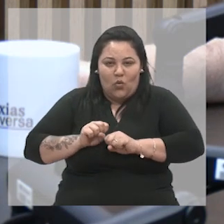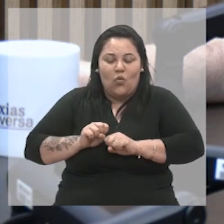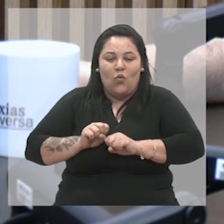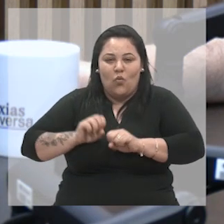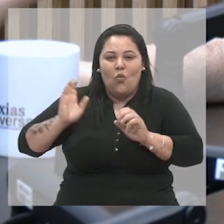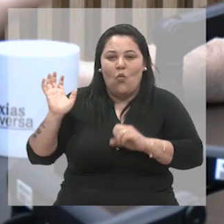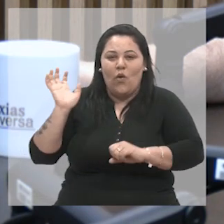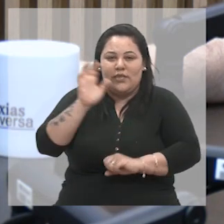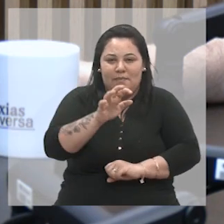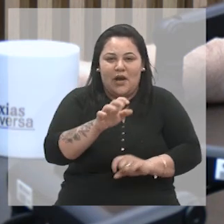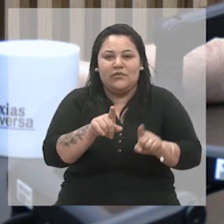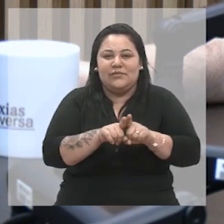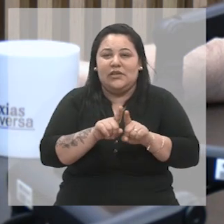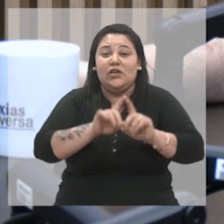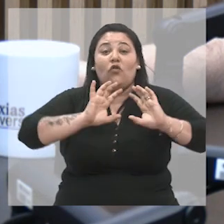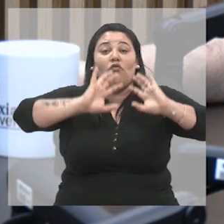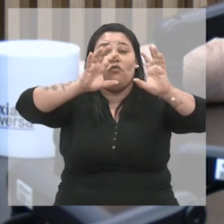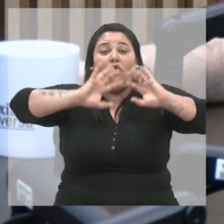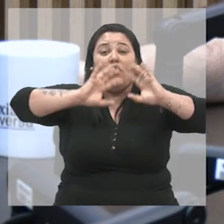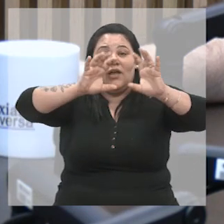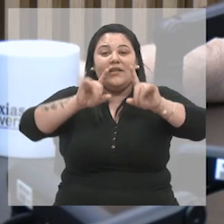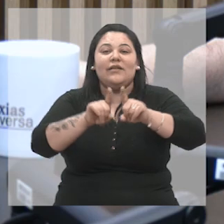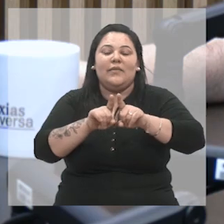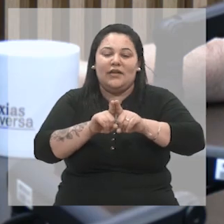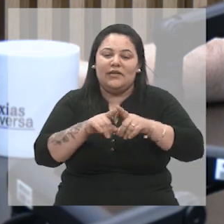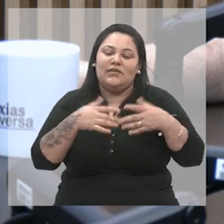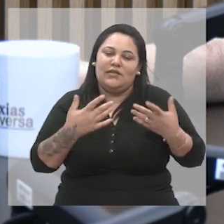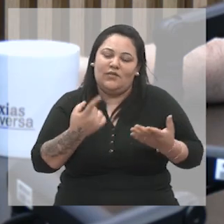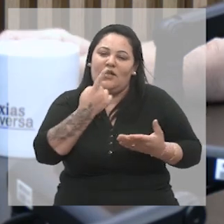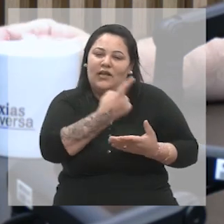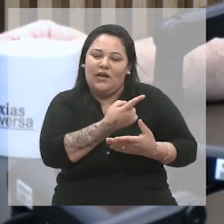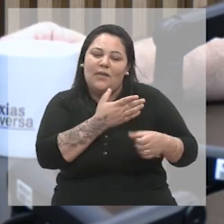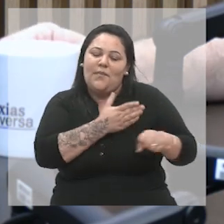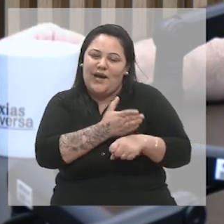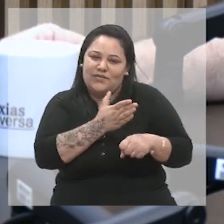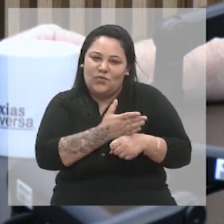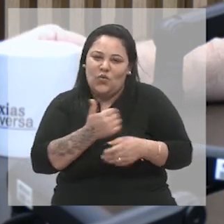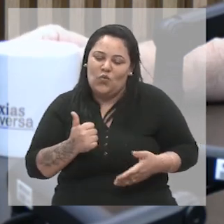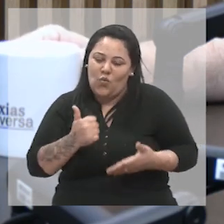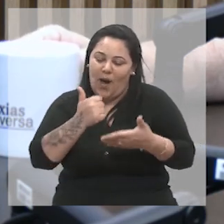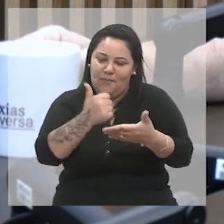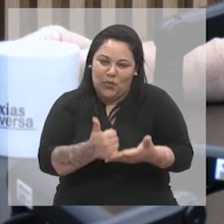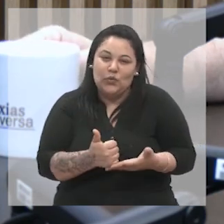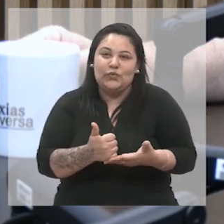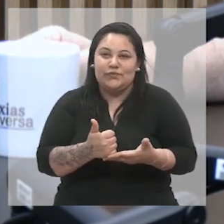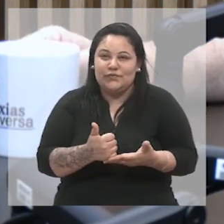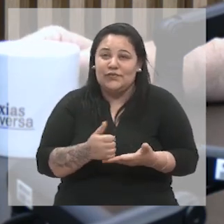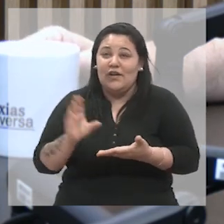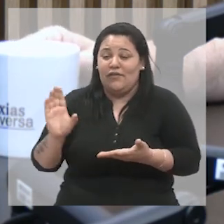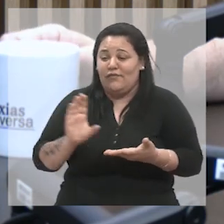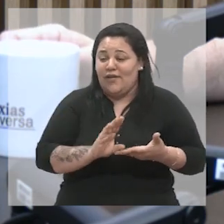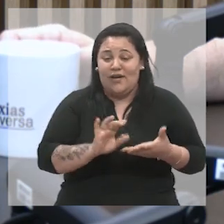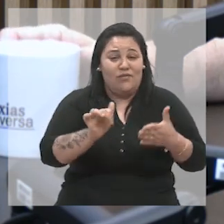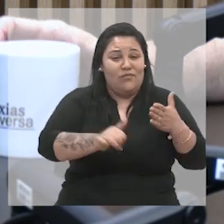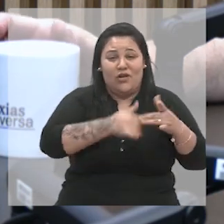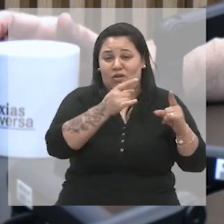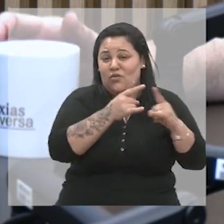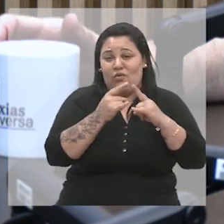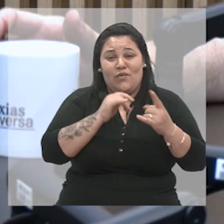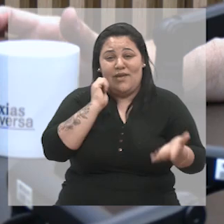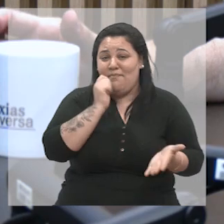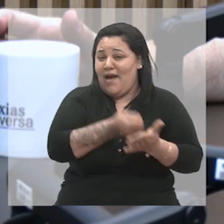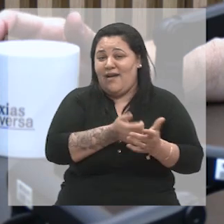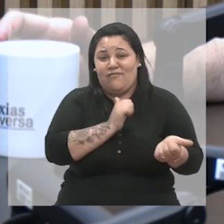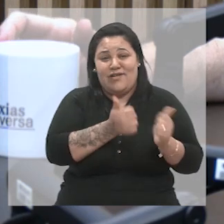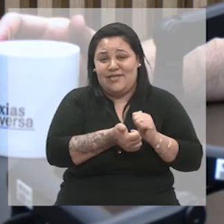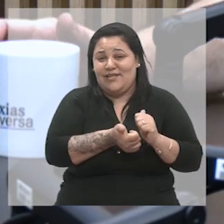o Praia de Minas. O vôlei também é tradicional, né? Isso, é muito. Então lá ele entrou com um aporte considerável em verba, onde é o melhor clube que